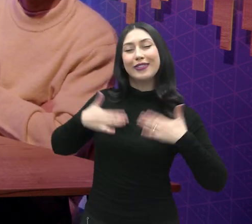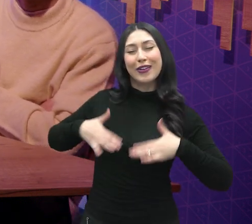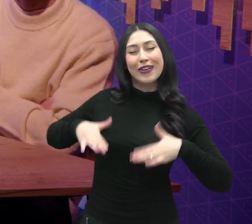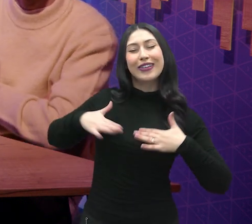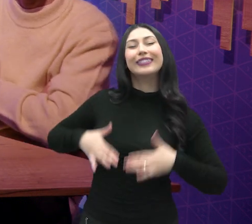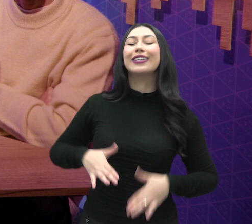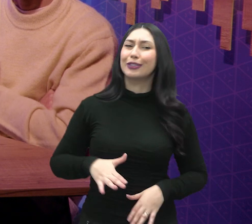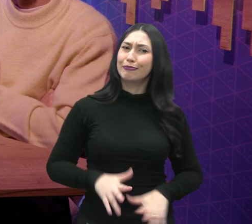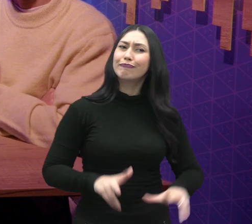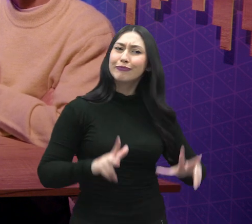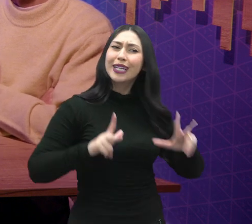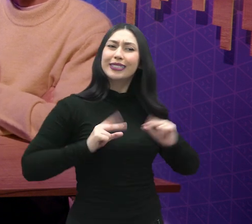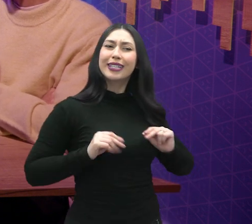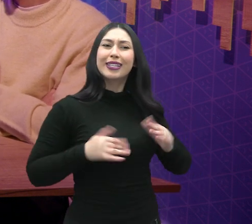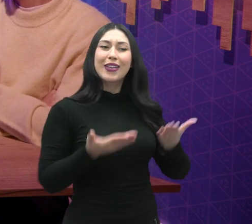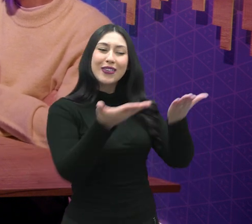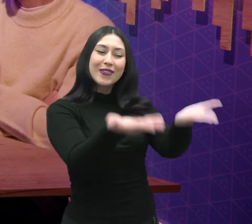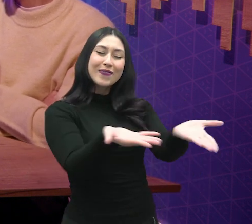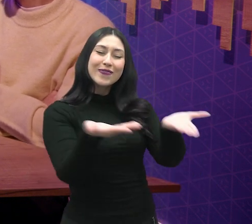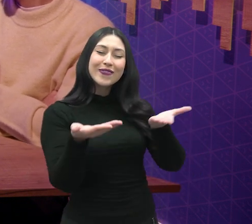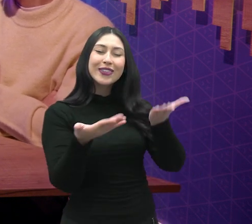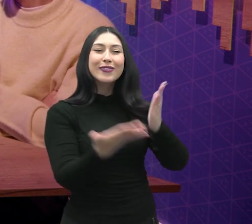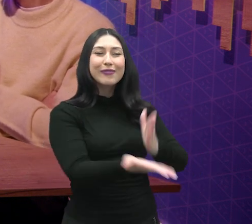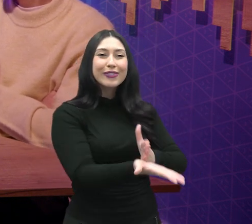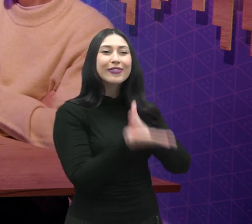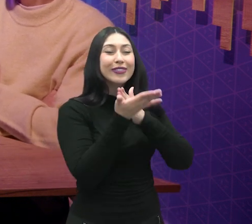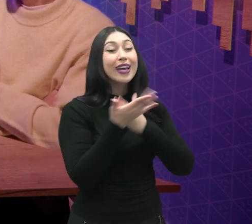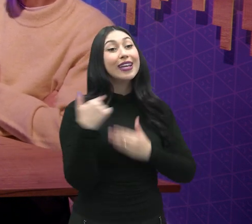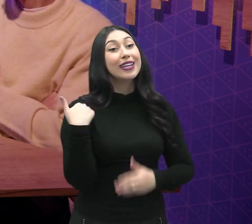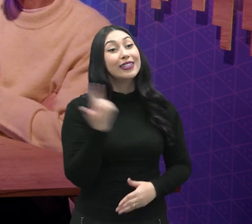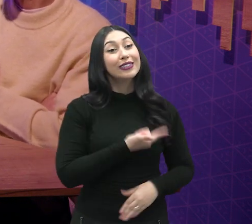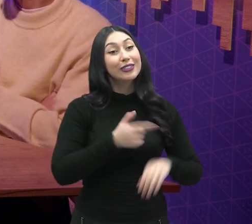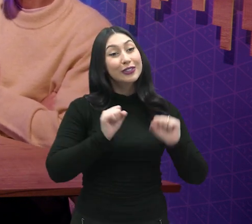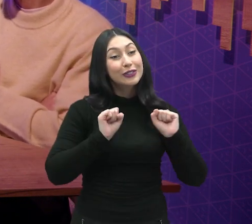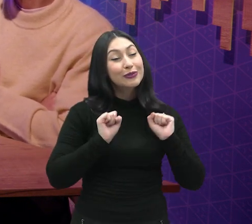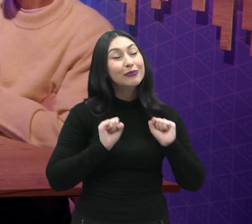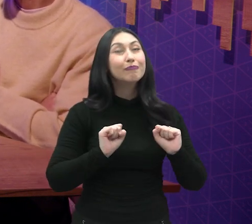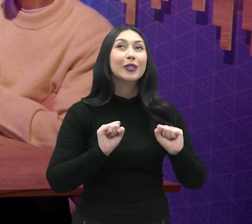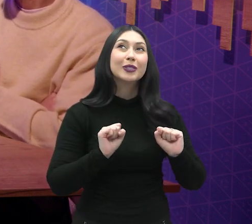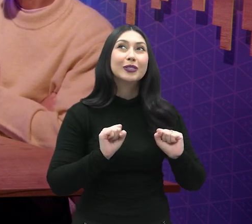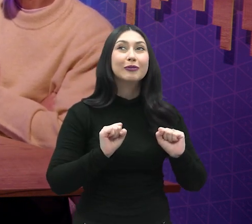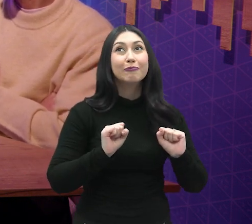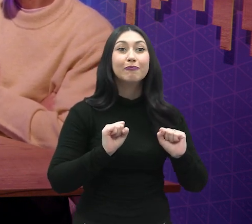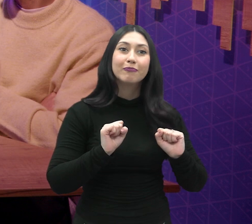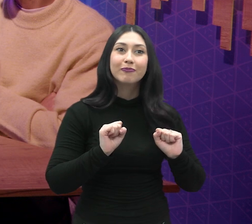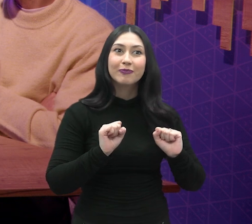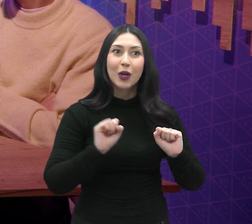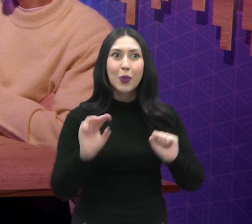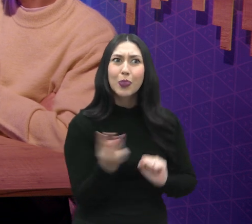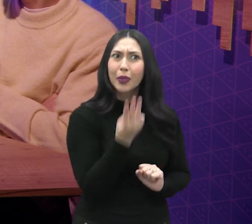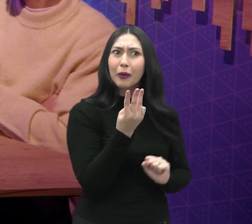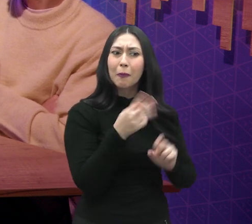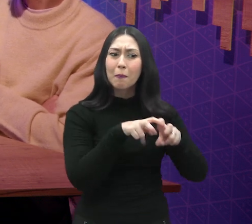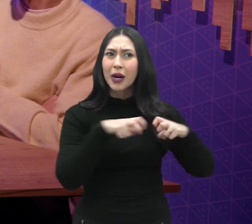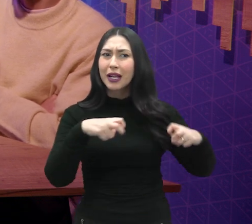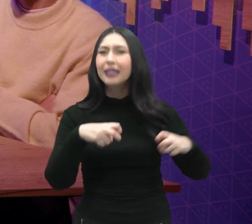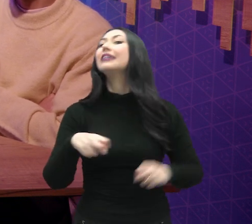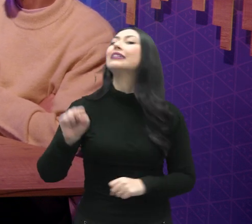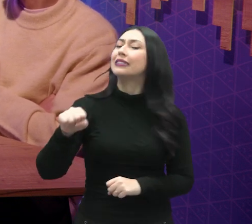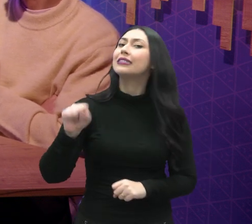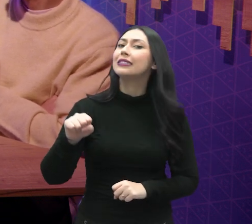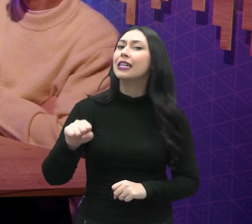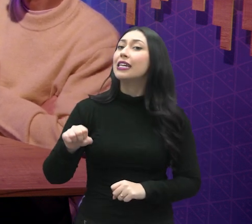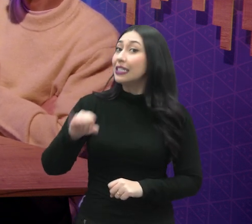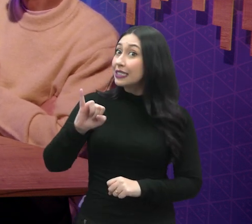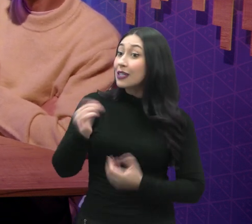né? Descanso merecido. Enquanto isso, o Vitor vem aqui me ajudar. E eu acho que a gente já pode fazer aqui um trio. Isso, verdade.